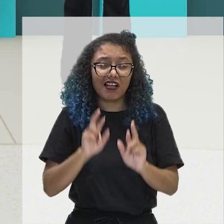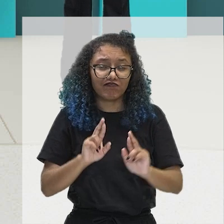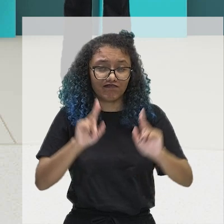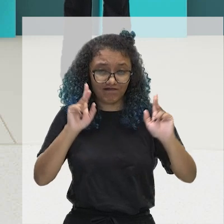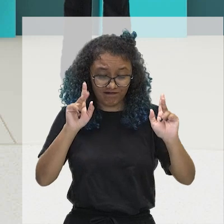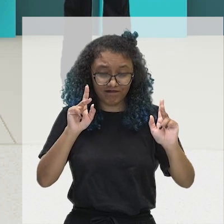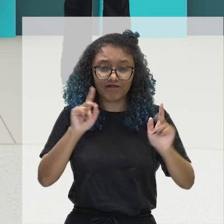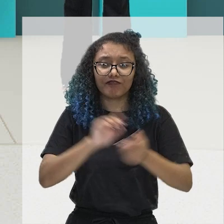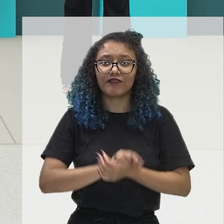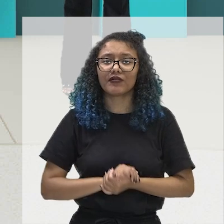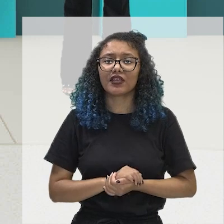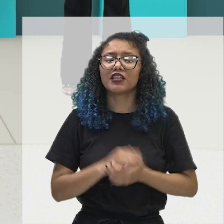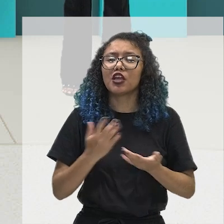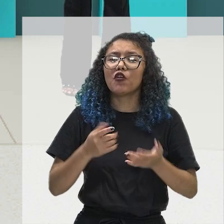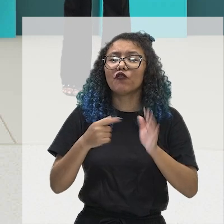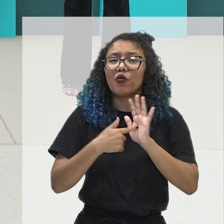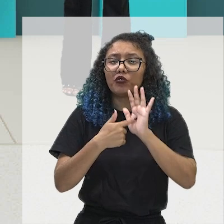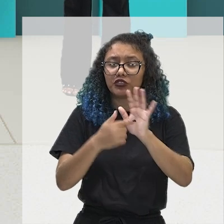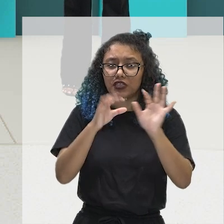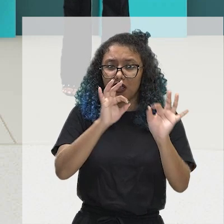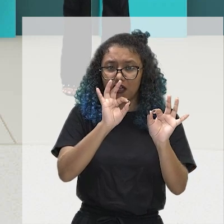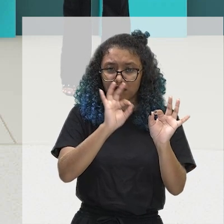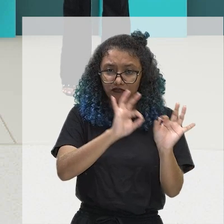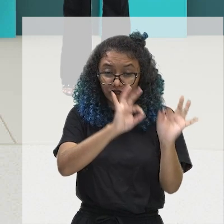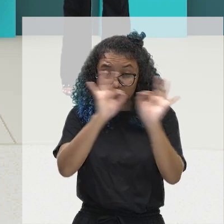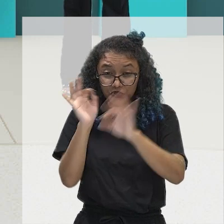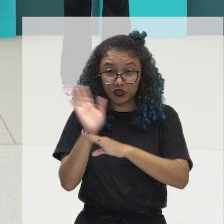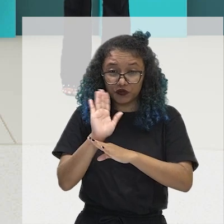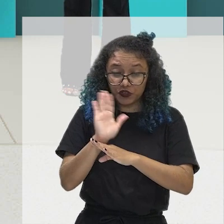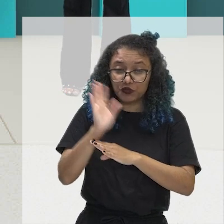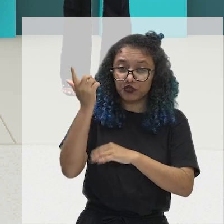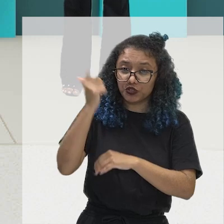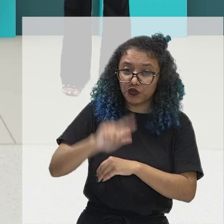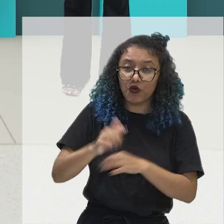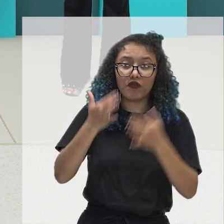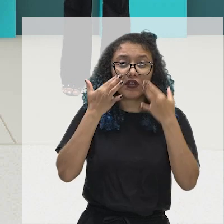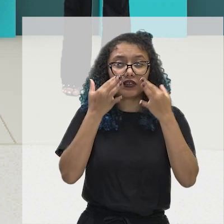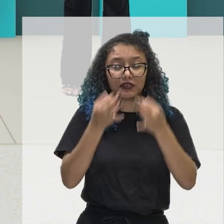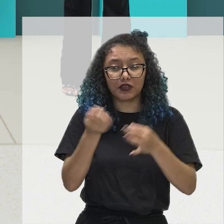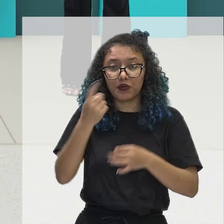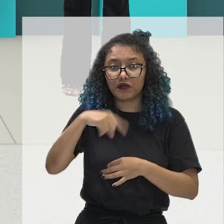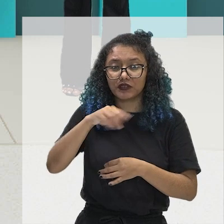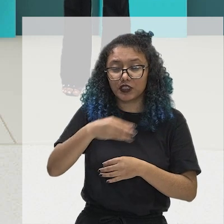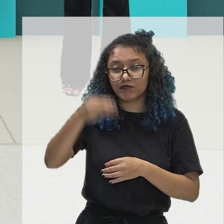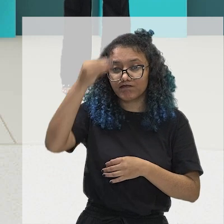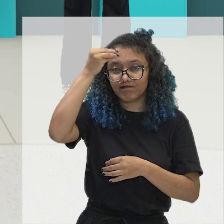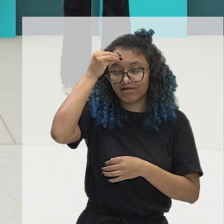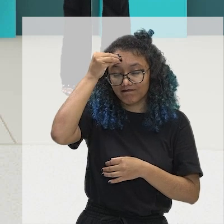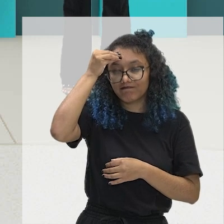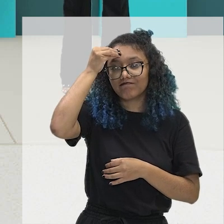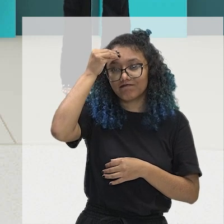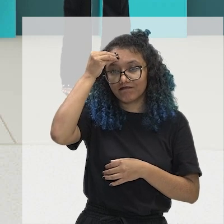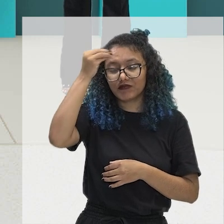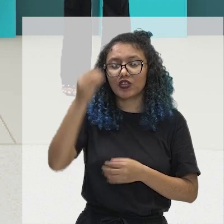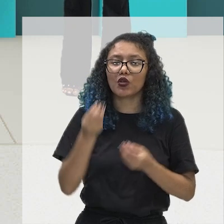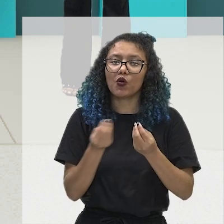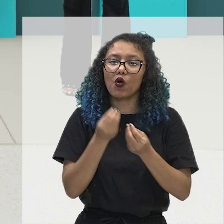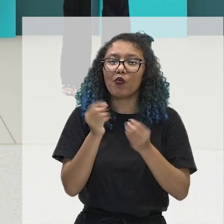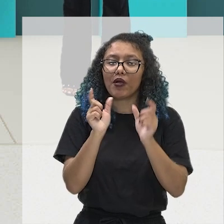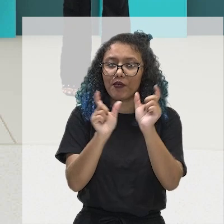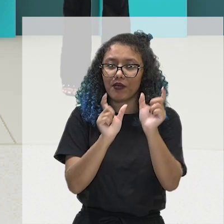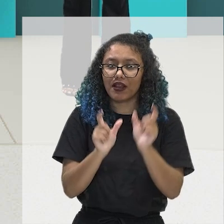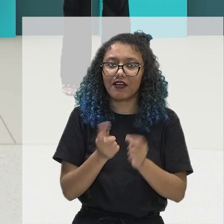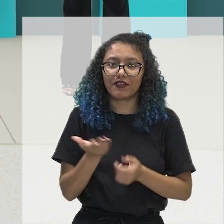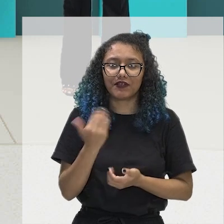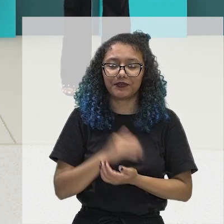diferente. Então, nós vamos repetir o vídeo, prestem bastante atenção para memorizar aí essas palavras, as diferenças entre